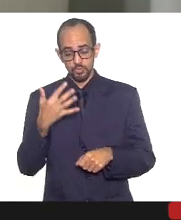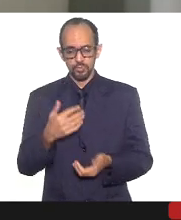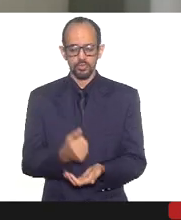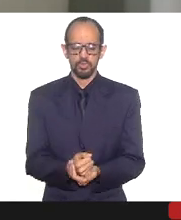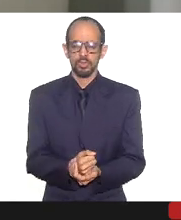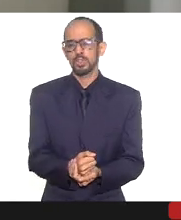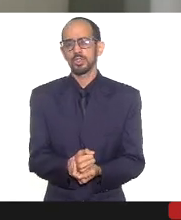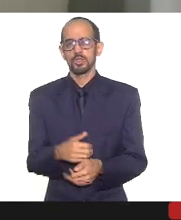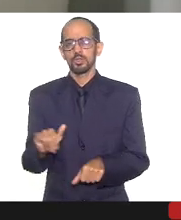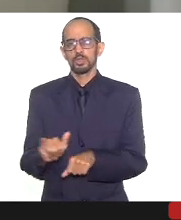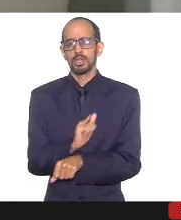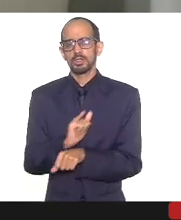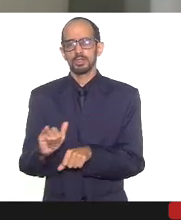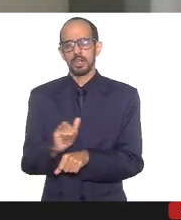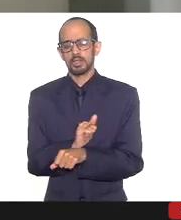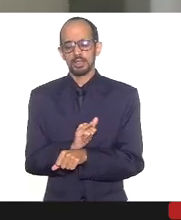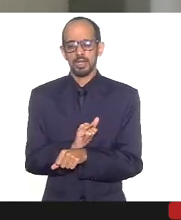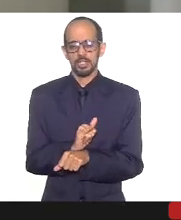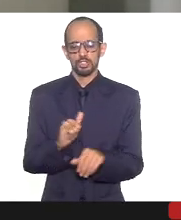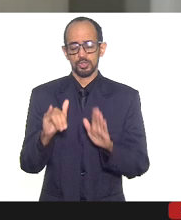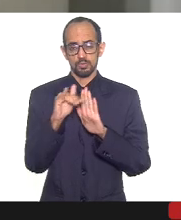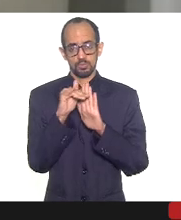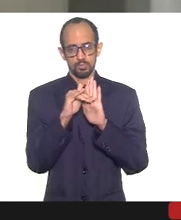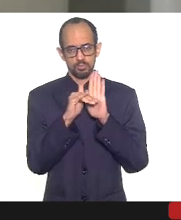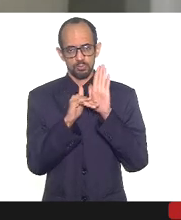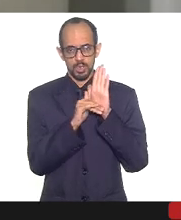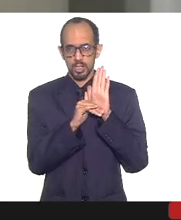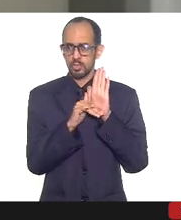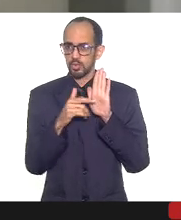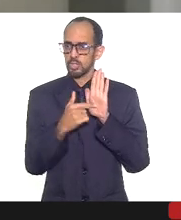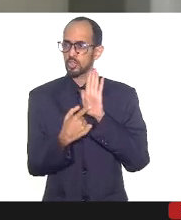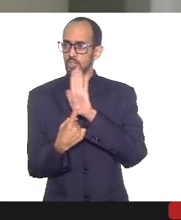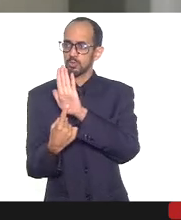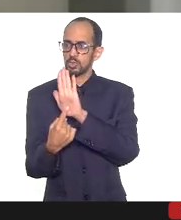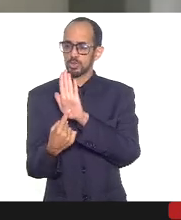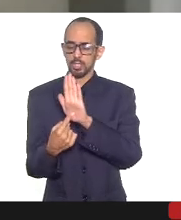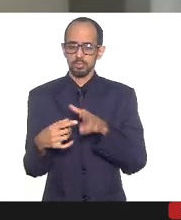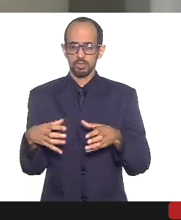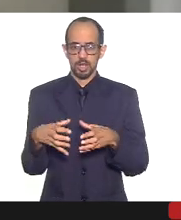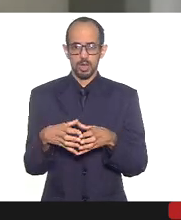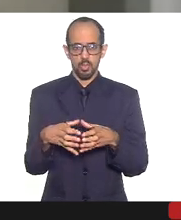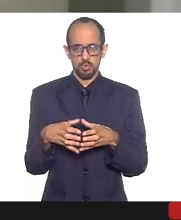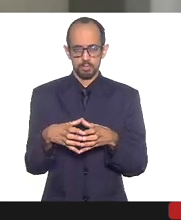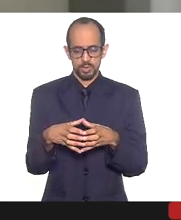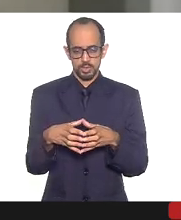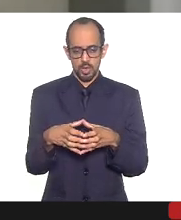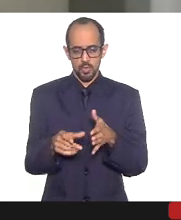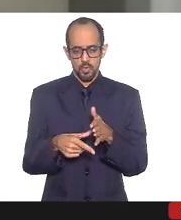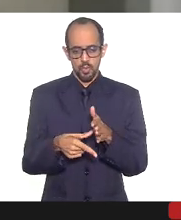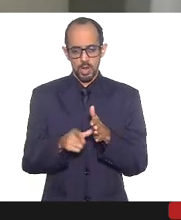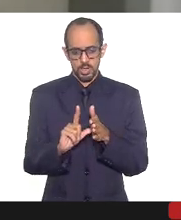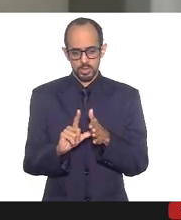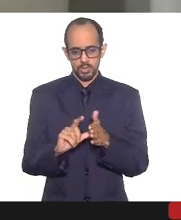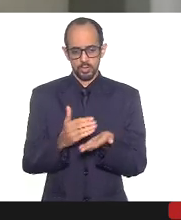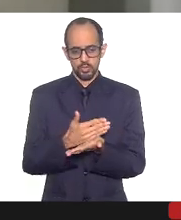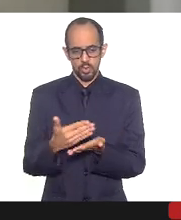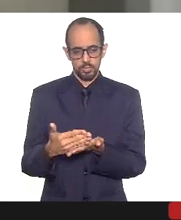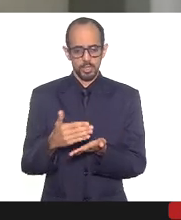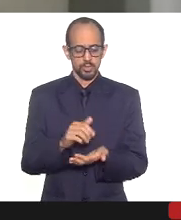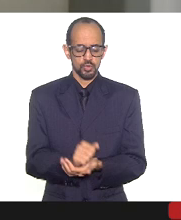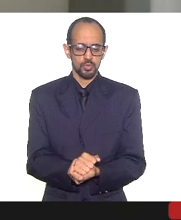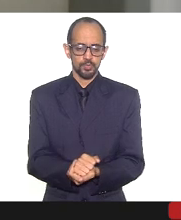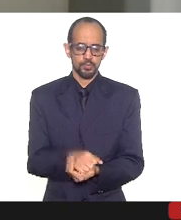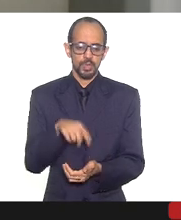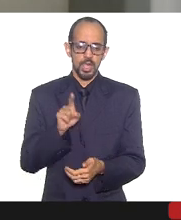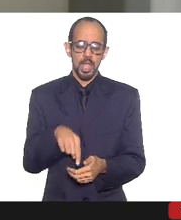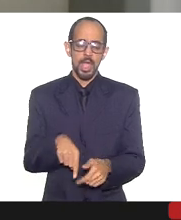plano estratégico que apresentamos aí a essa comissão logo no início e que é um